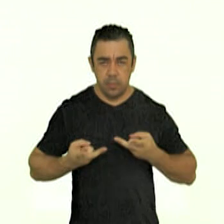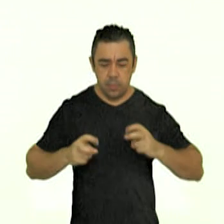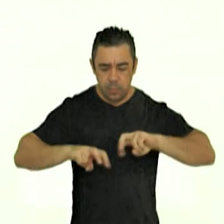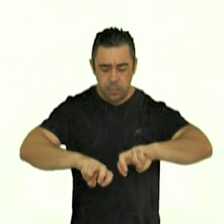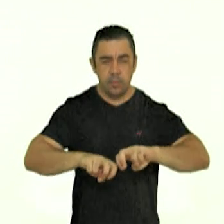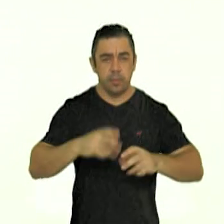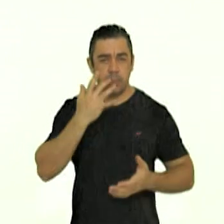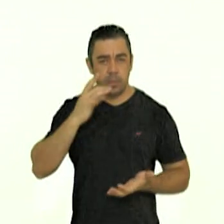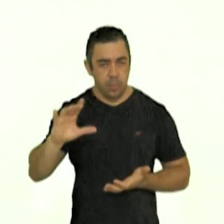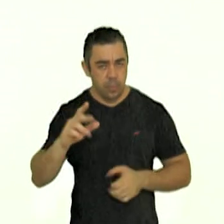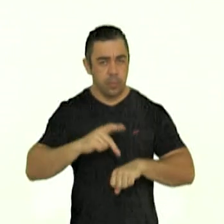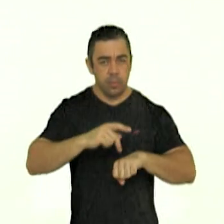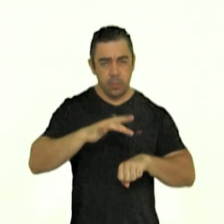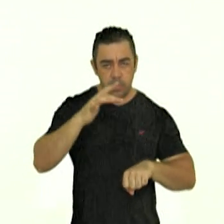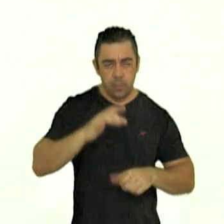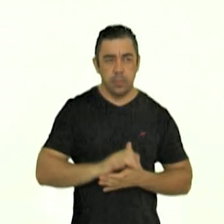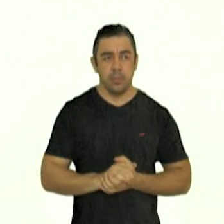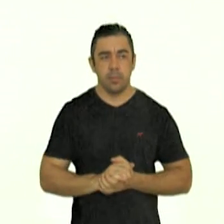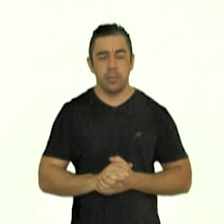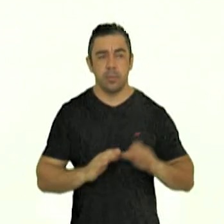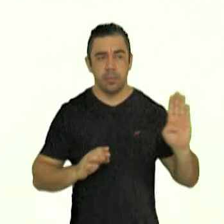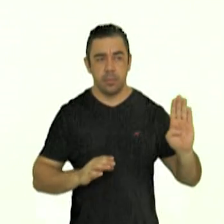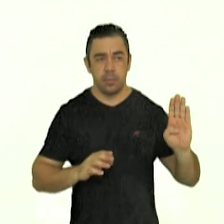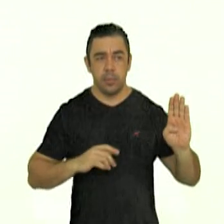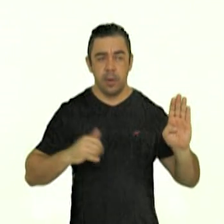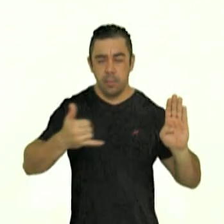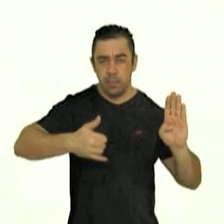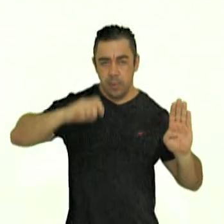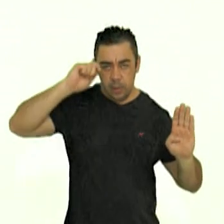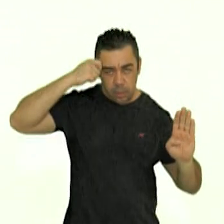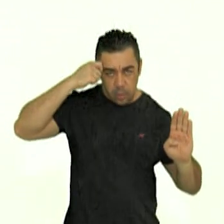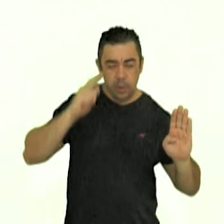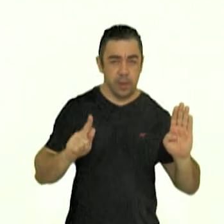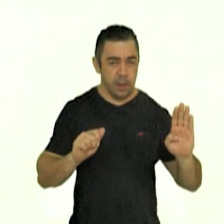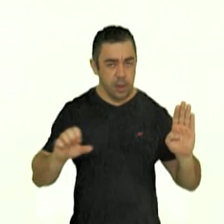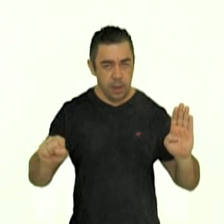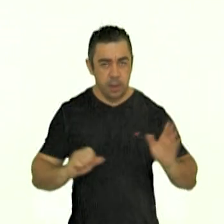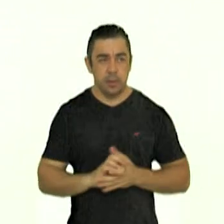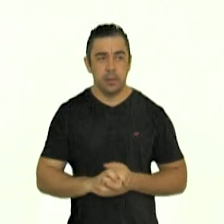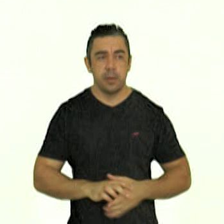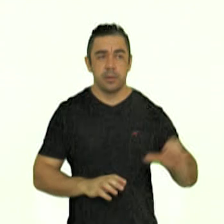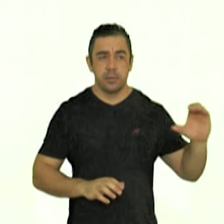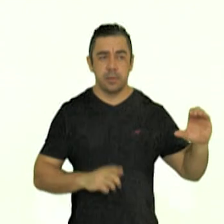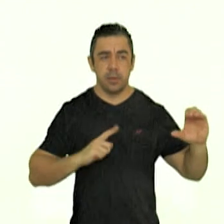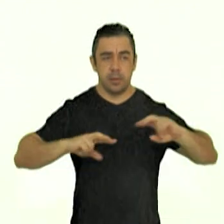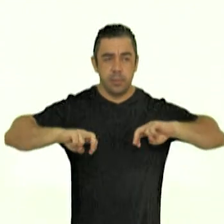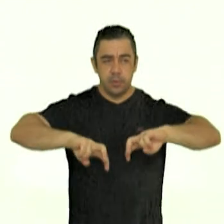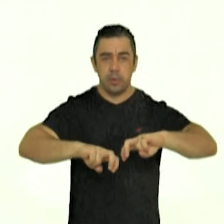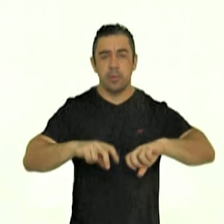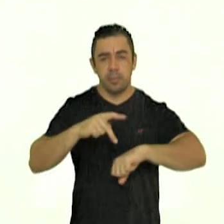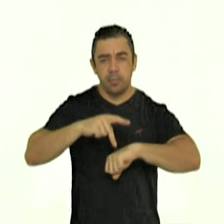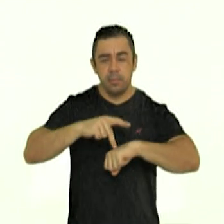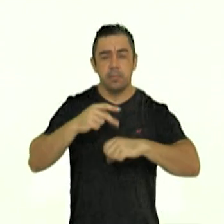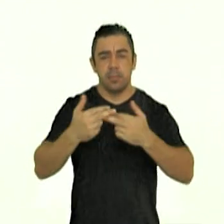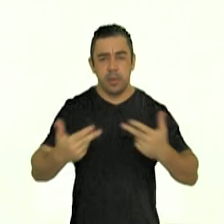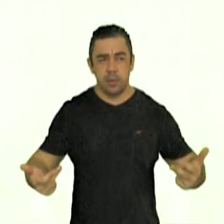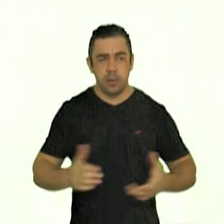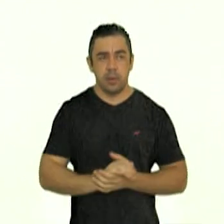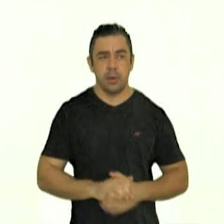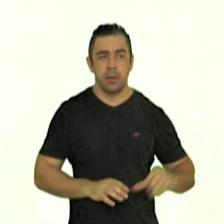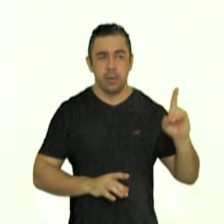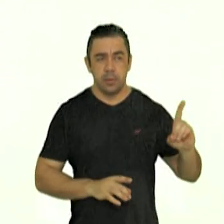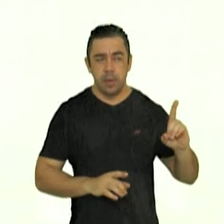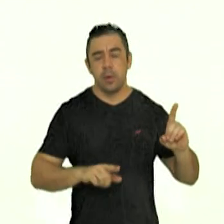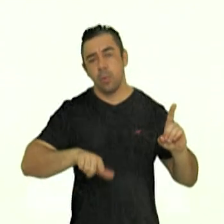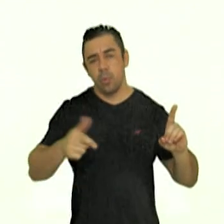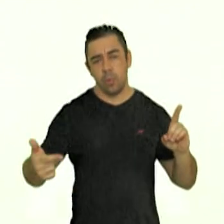Letra B, exploração de petróleo e gás natural. Letra C, exploração de urânio e bauxita. Ou letra D, exploração de manganês e